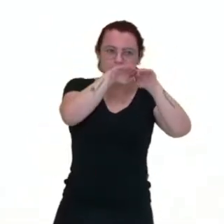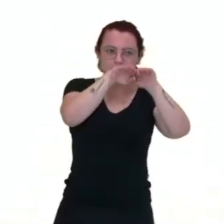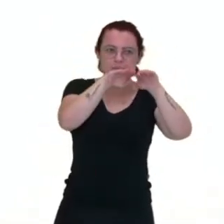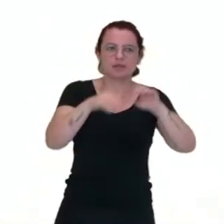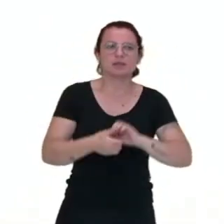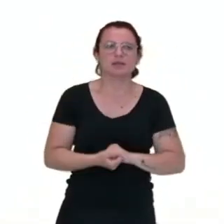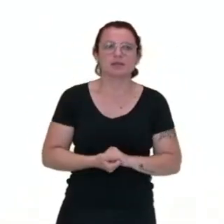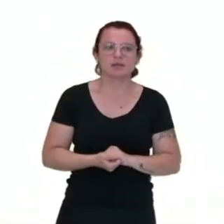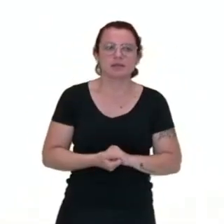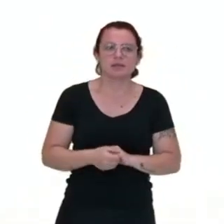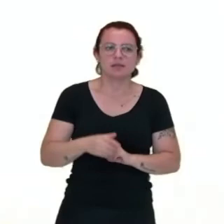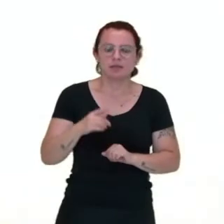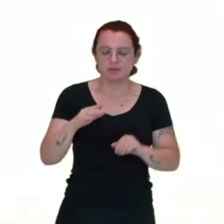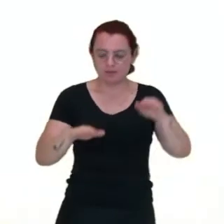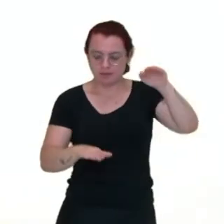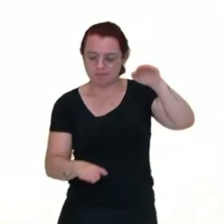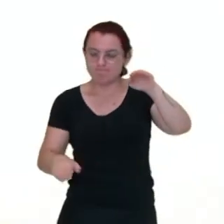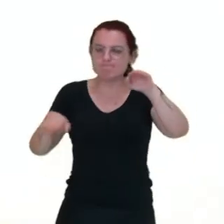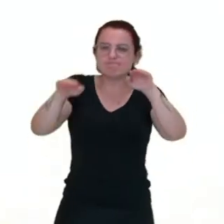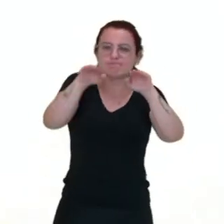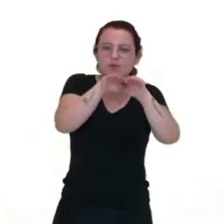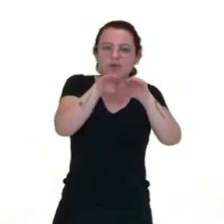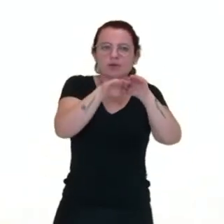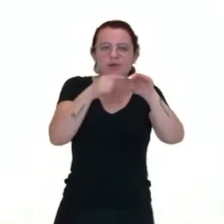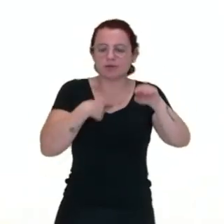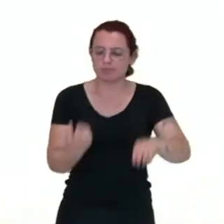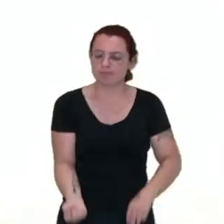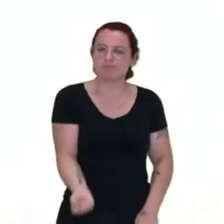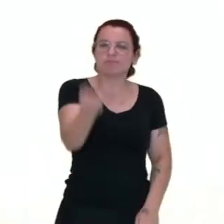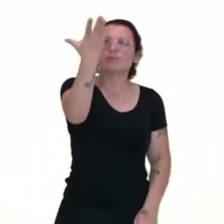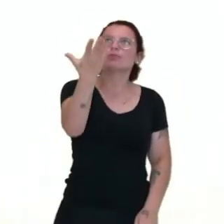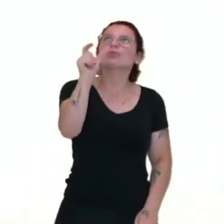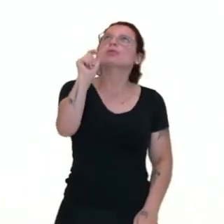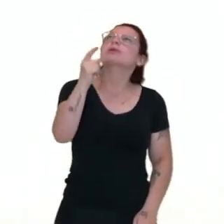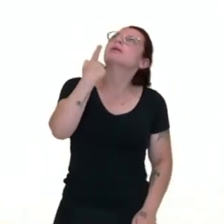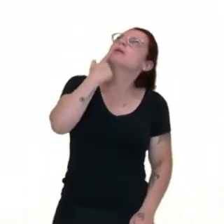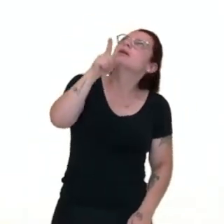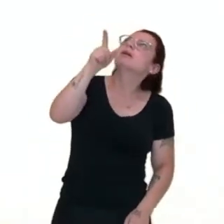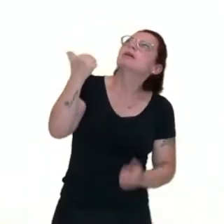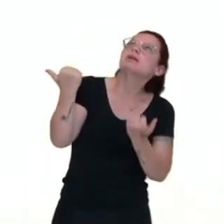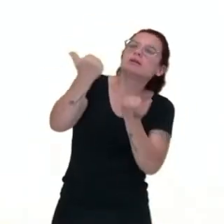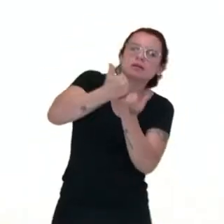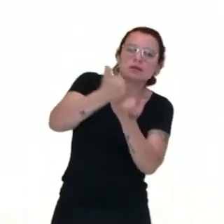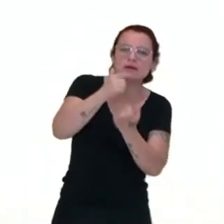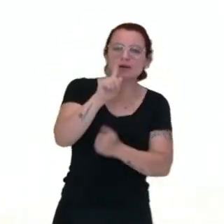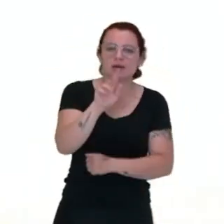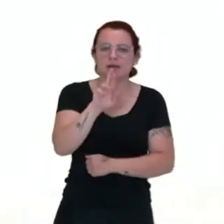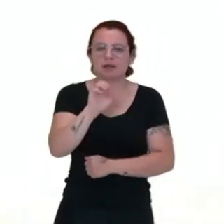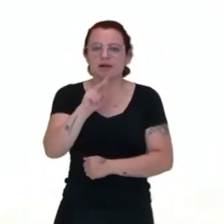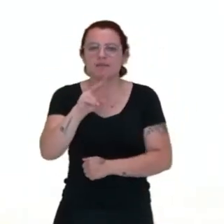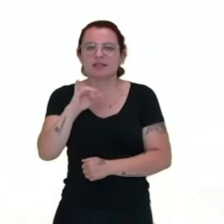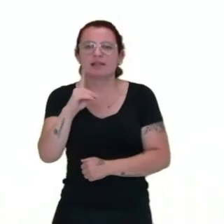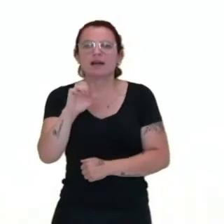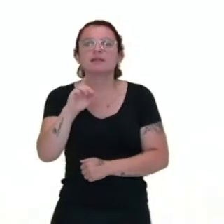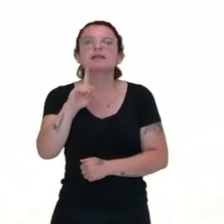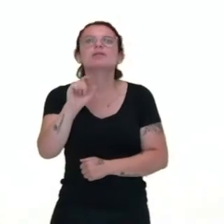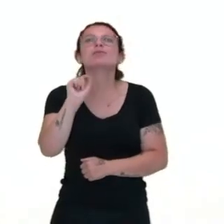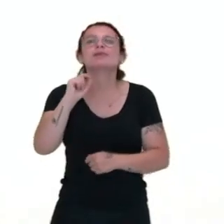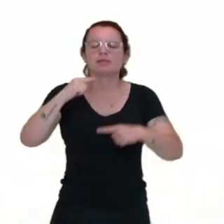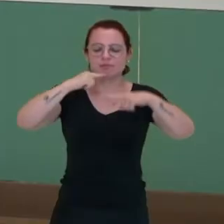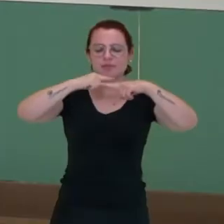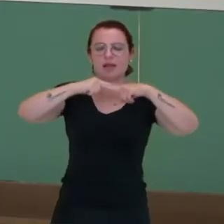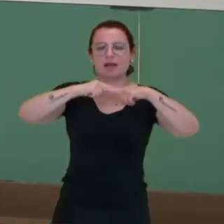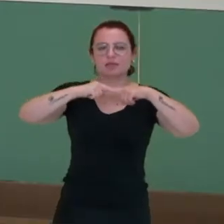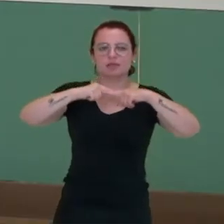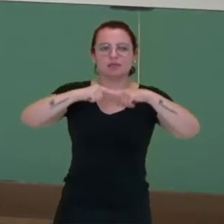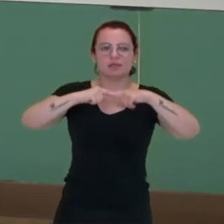Então, eu tenho aqui uma trajetória de baixo para cima, estou lançando para cima, então eu substituo com a gravidade, ela sendo negativa. E as minhas